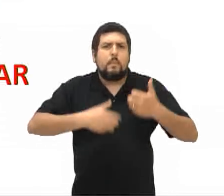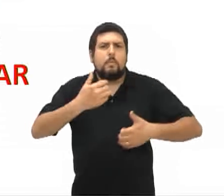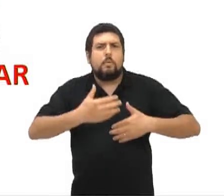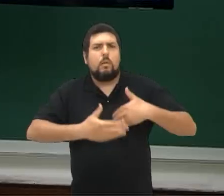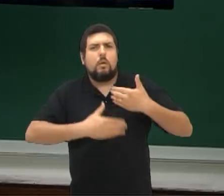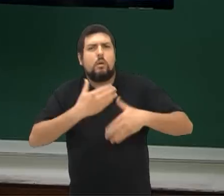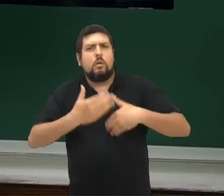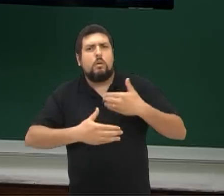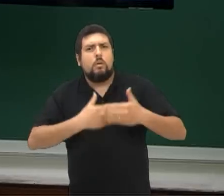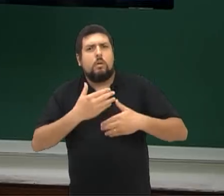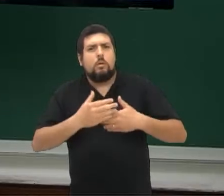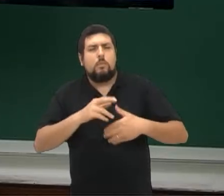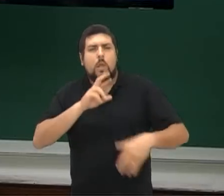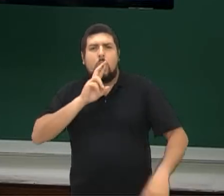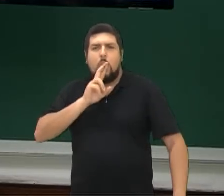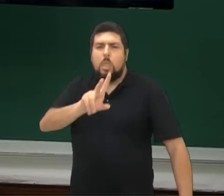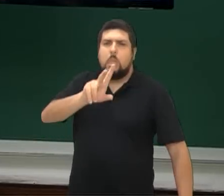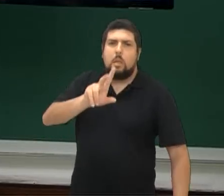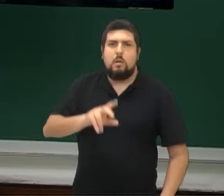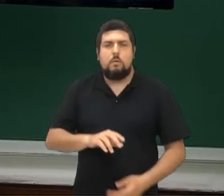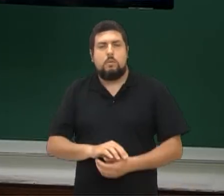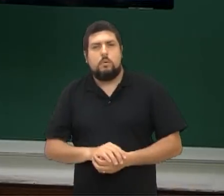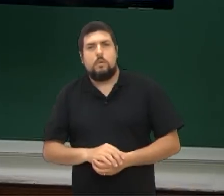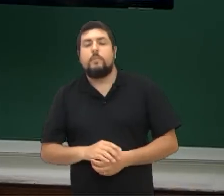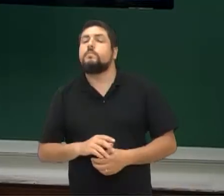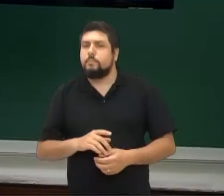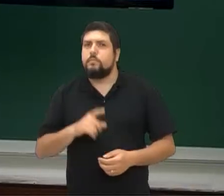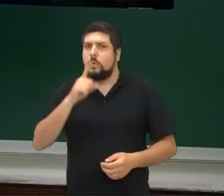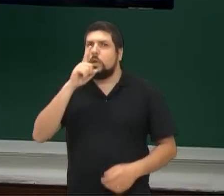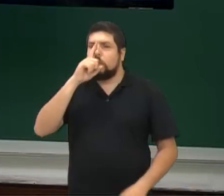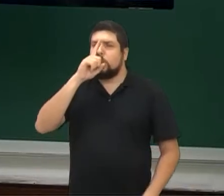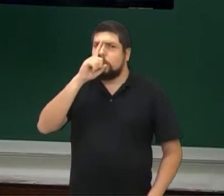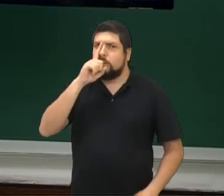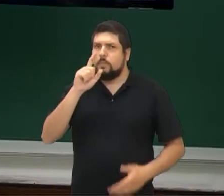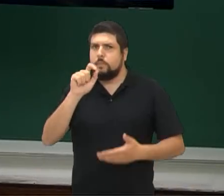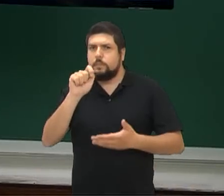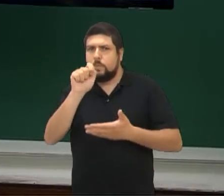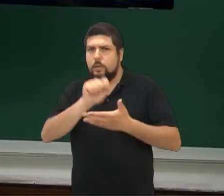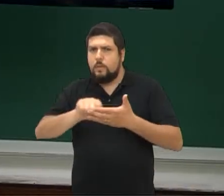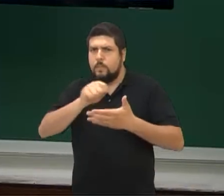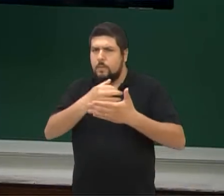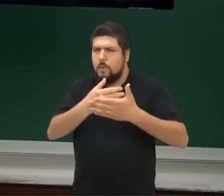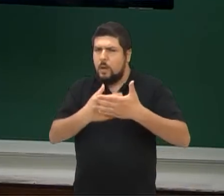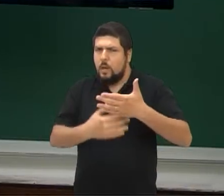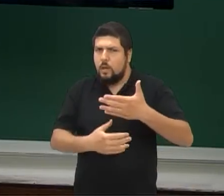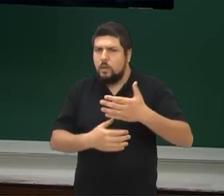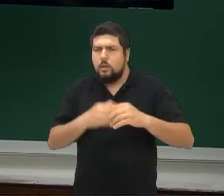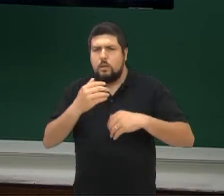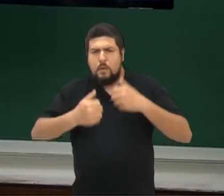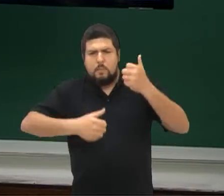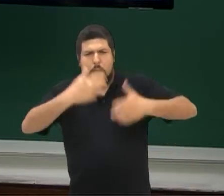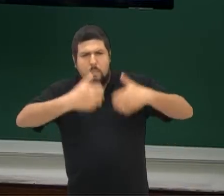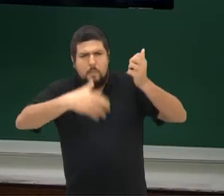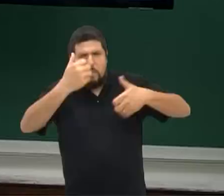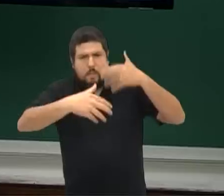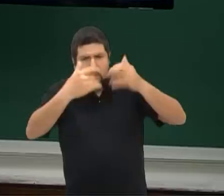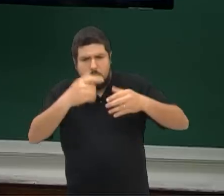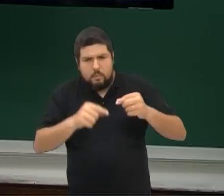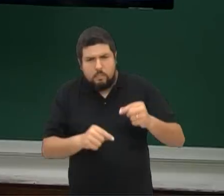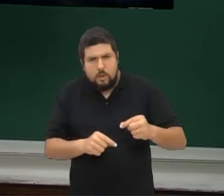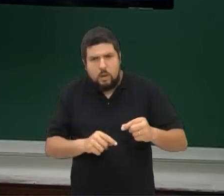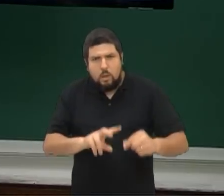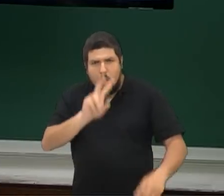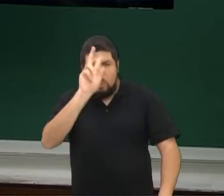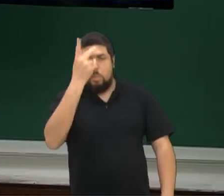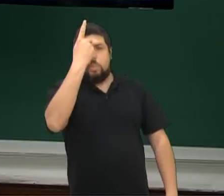defende. Esse é um grande perigo do artigo de opinião. Porque às vezes, quando chega lá no meio do artigo que a gente está escrevendo, a gente muda de